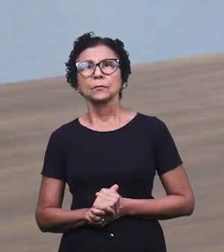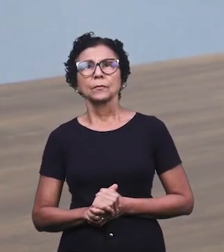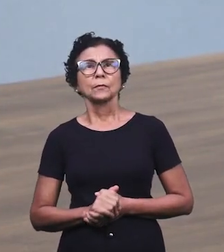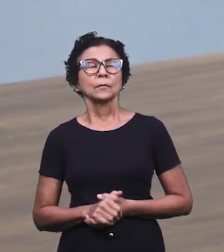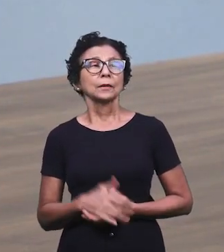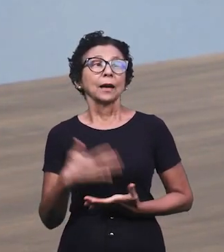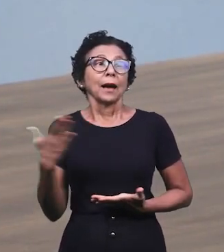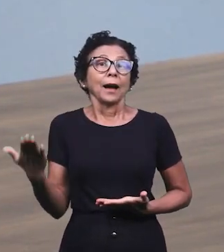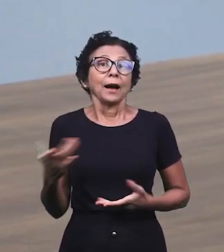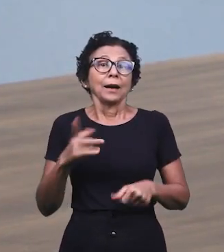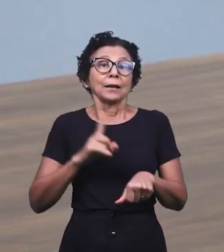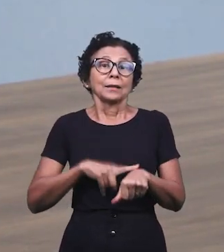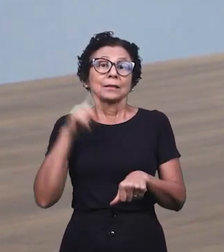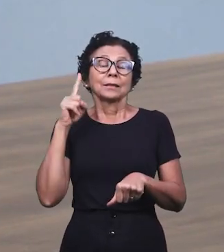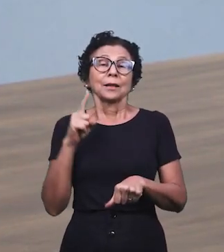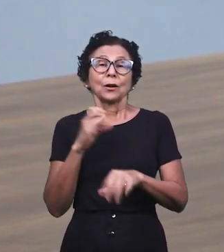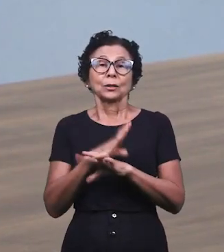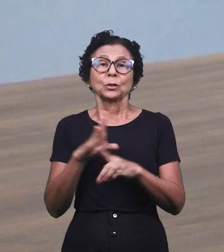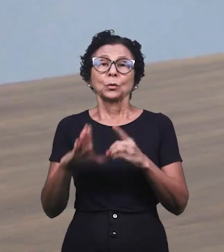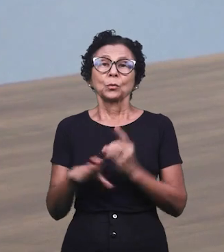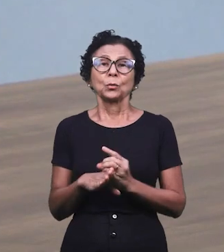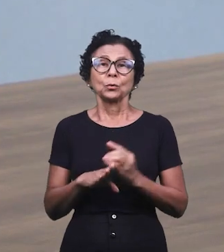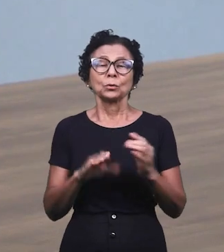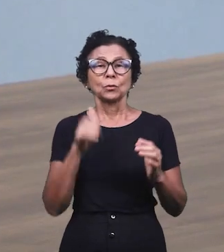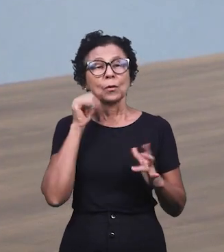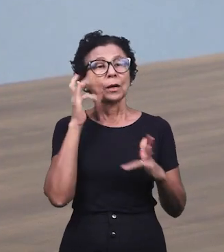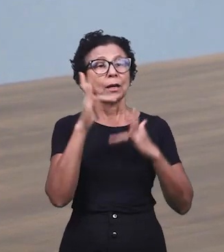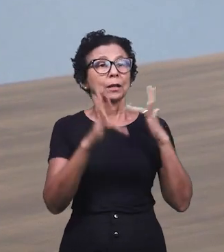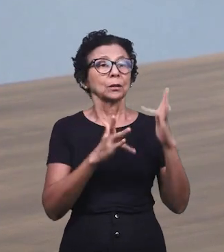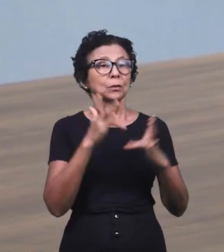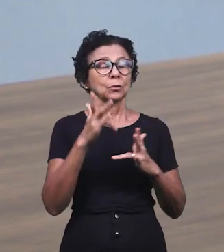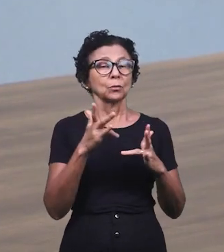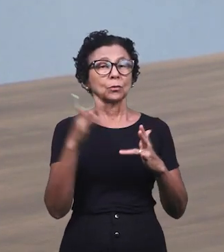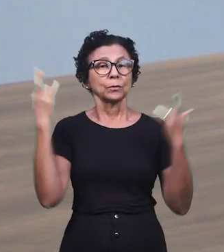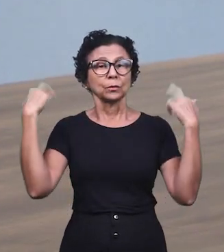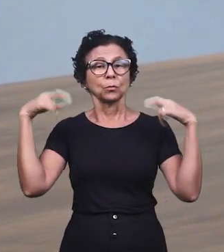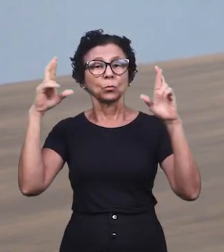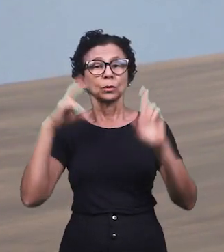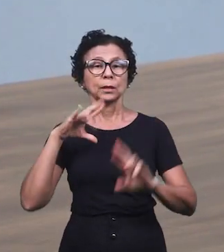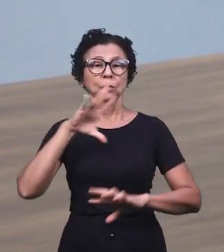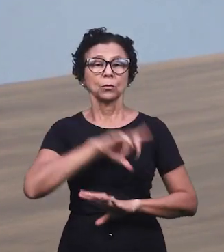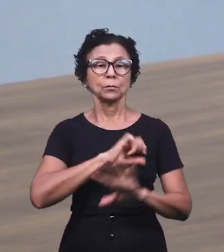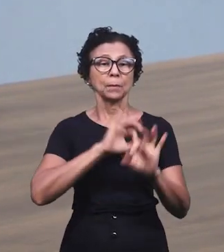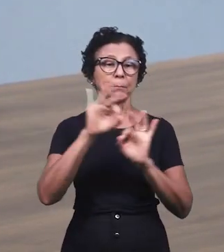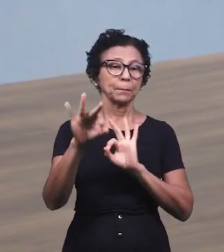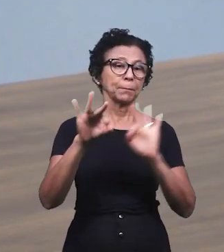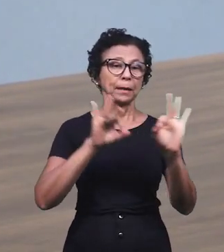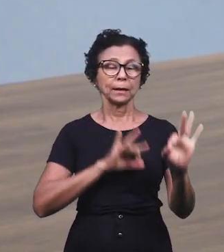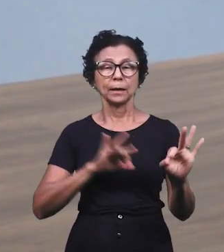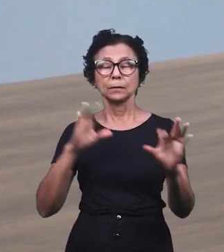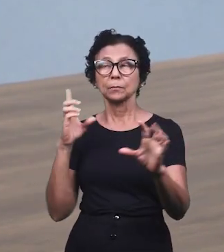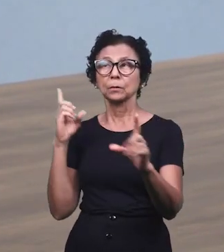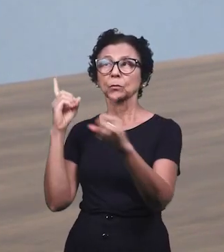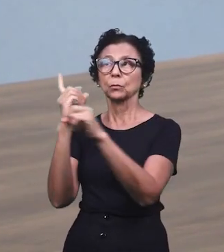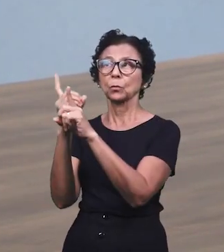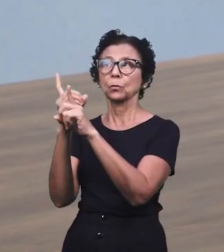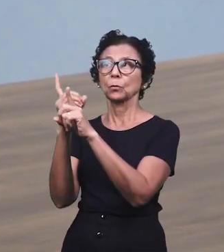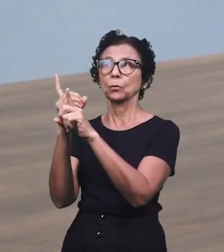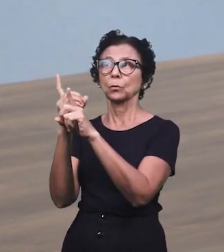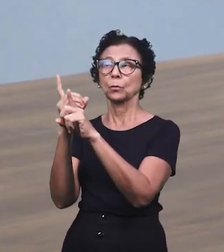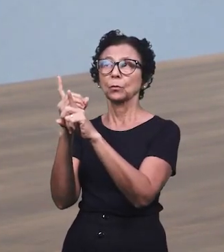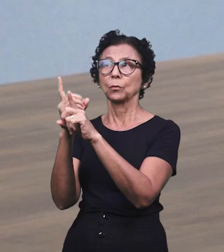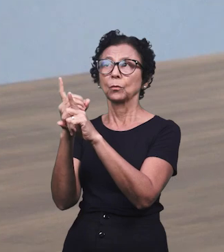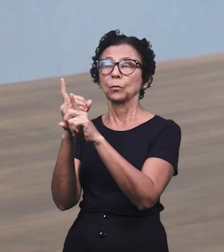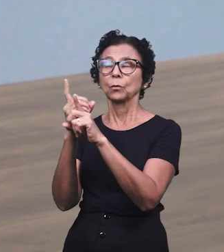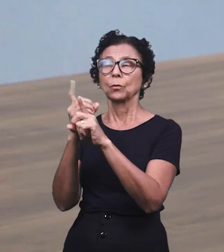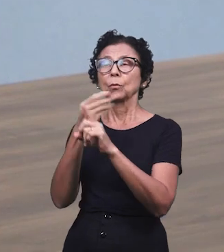do Cordeiro, né, comparar Jesus, ainda faz estar, né, sendo preparada para o encontro com o